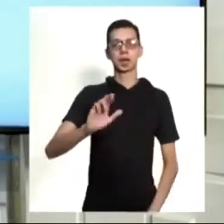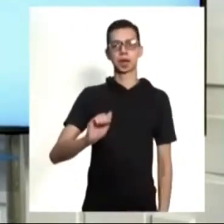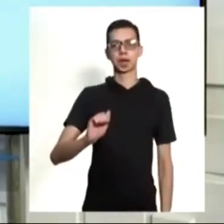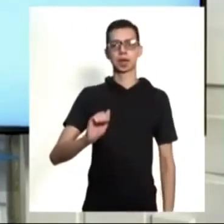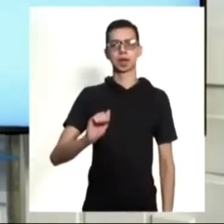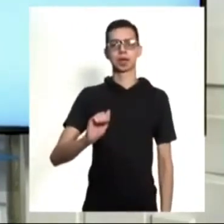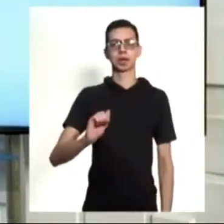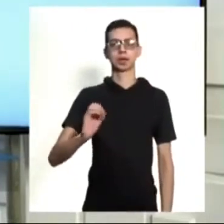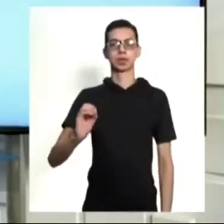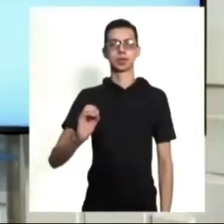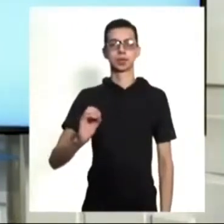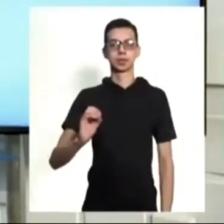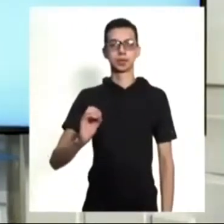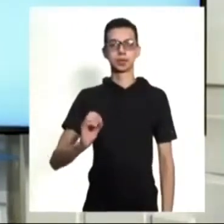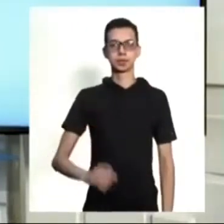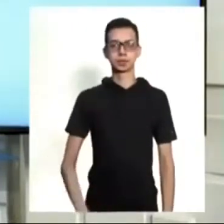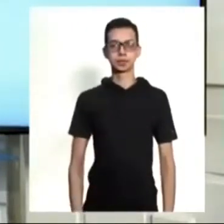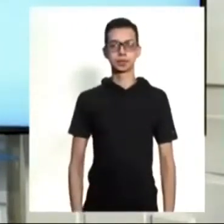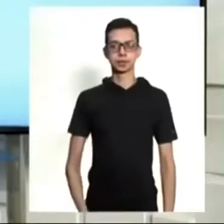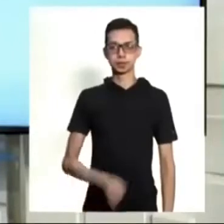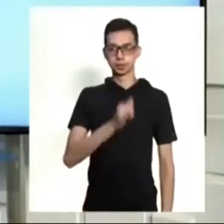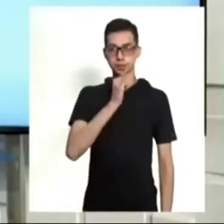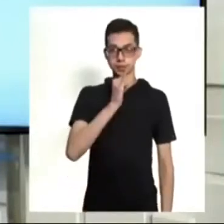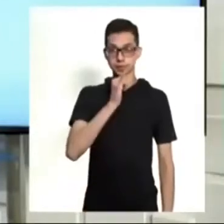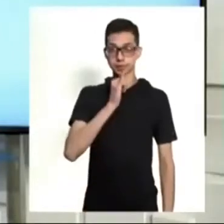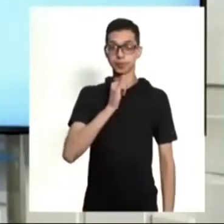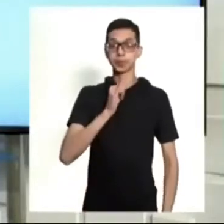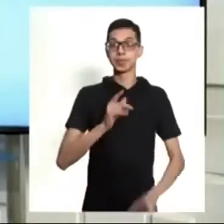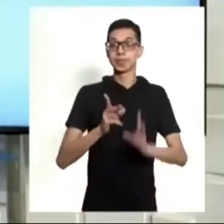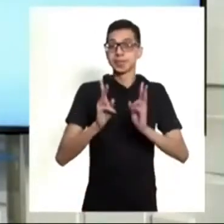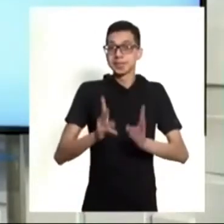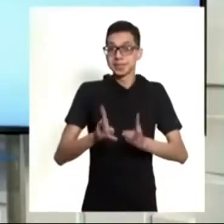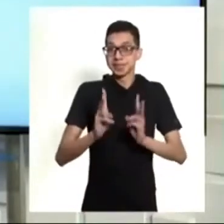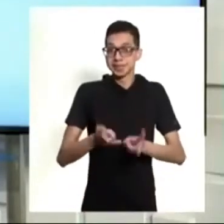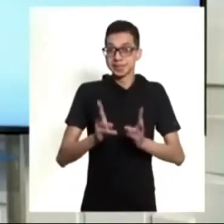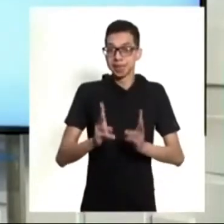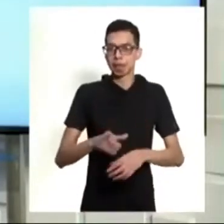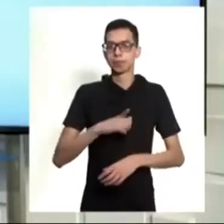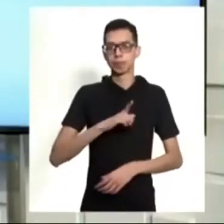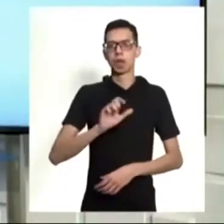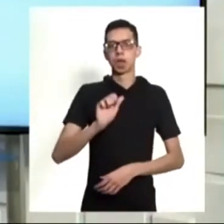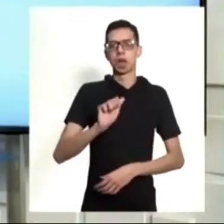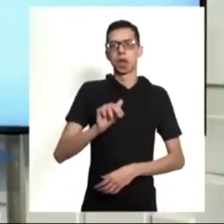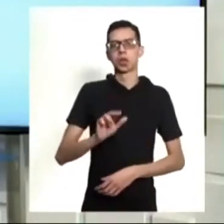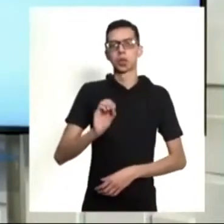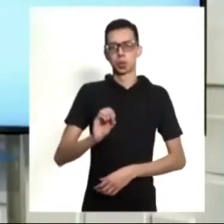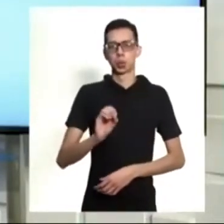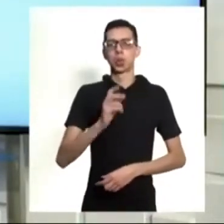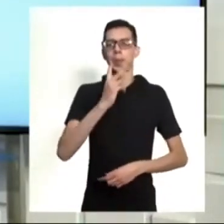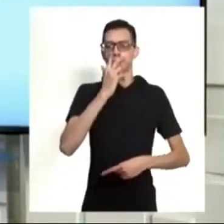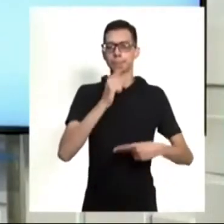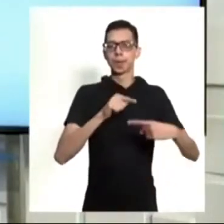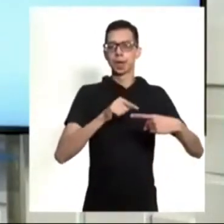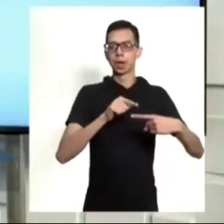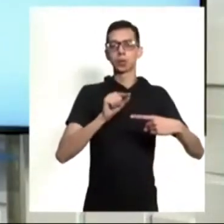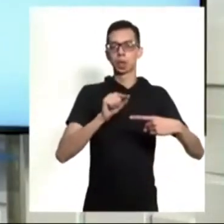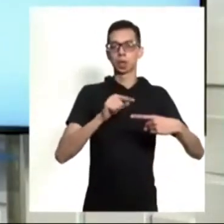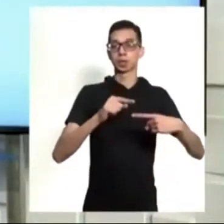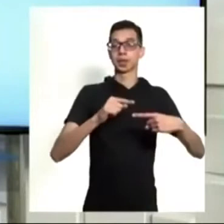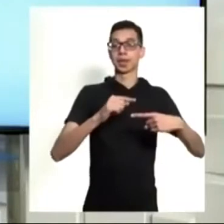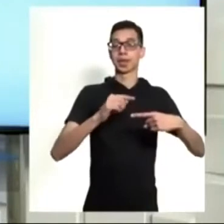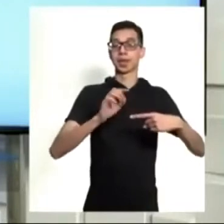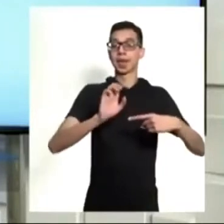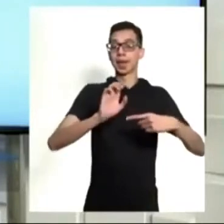usar. Sempre o cátodo vai reduzir. Sempre o ânodo vai oxidar. Isso é uma coisa importantíssima. Você fala, beleza, então. Então, a